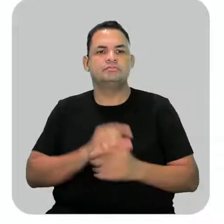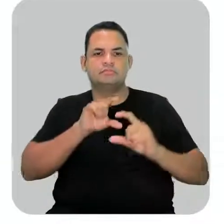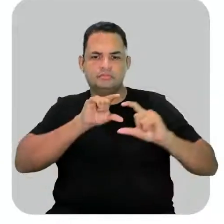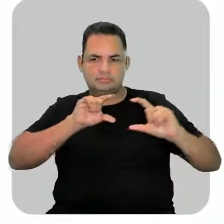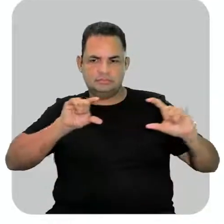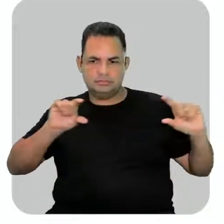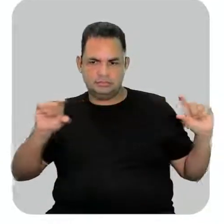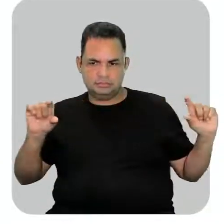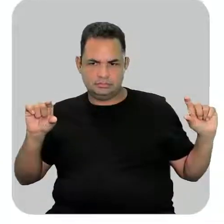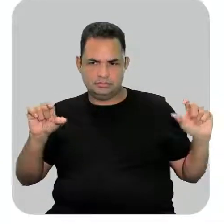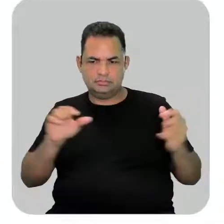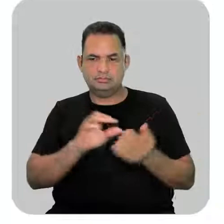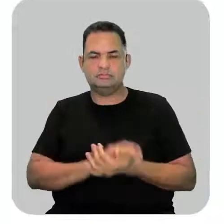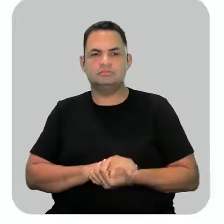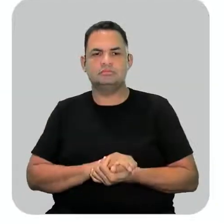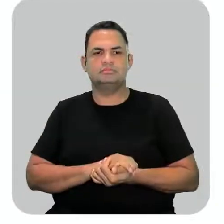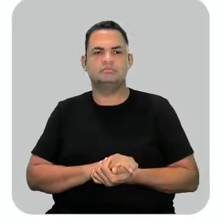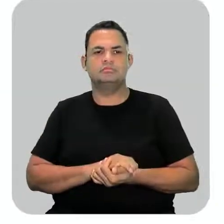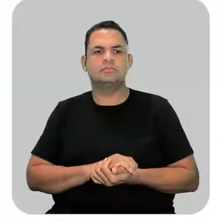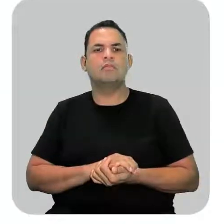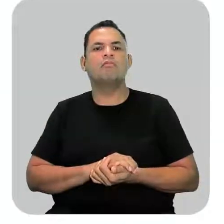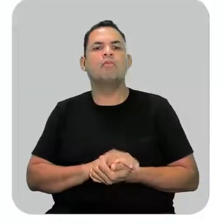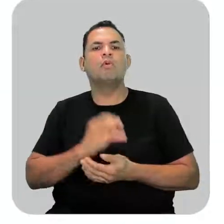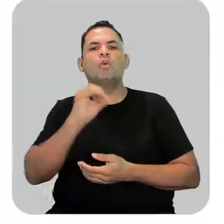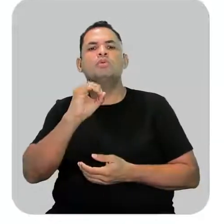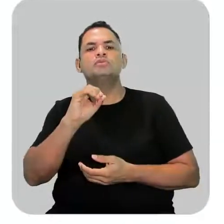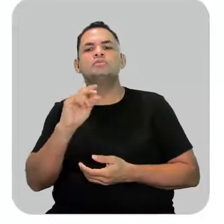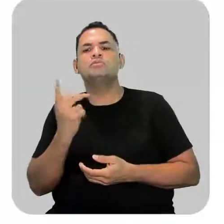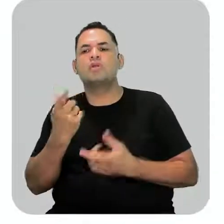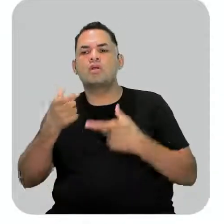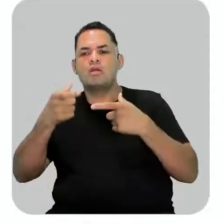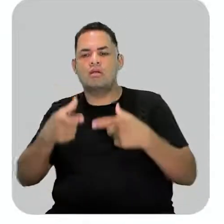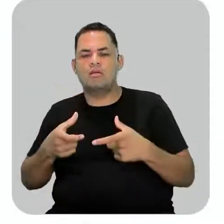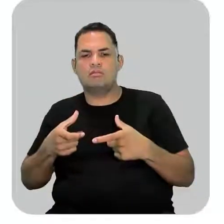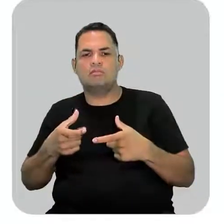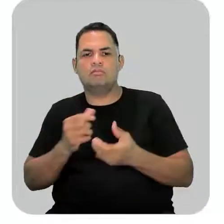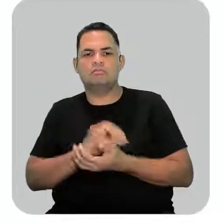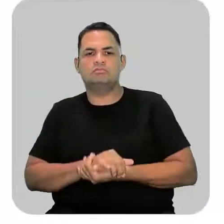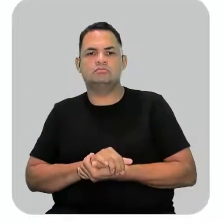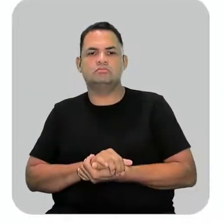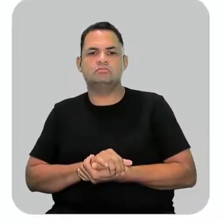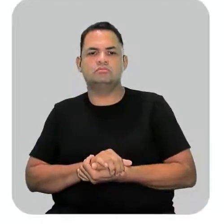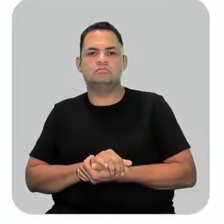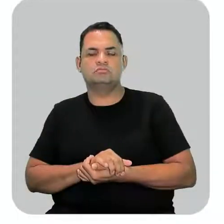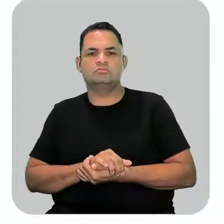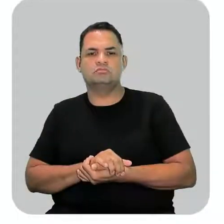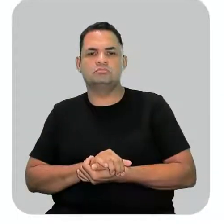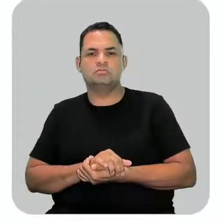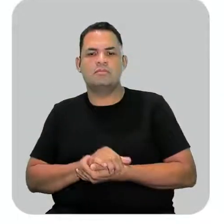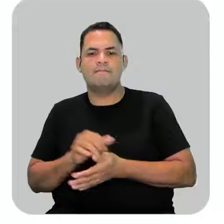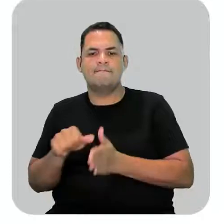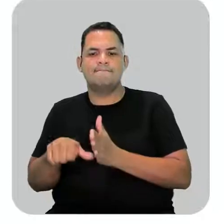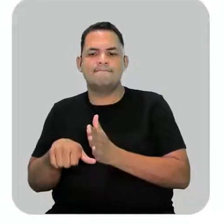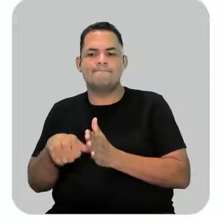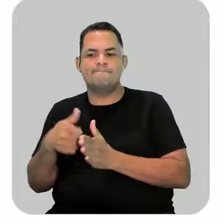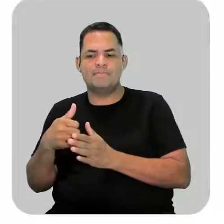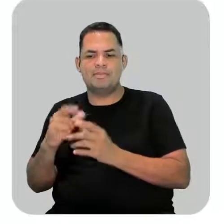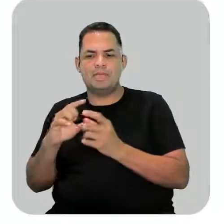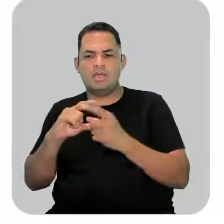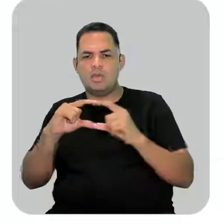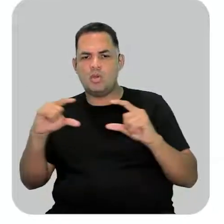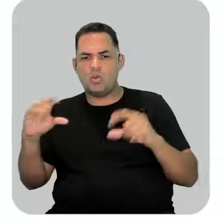né? Aonde está a hidroxila? A hidroxila está aqui, no primeiro